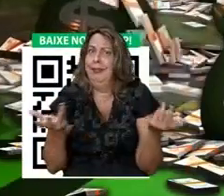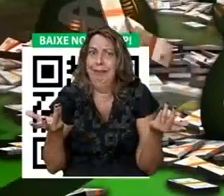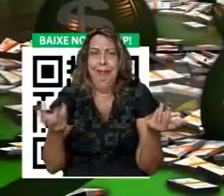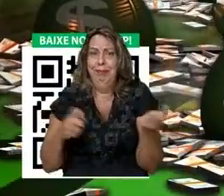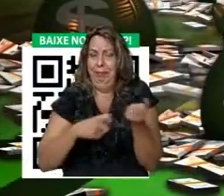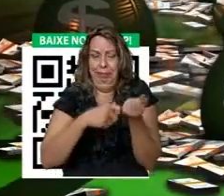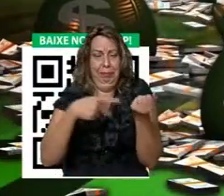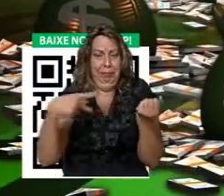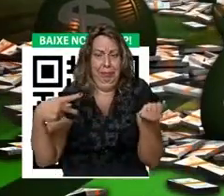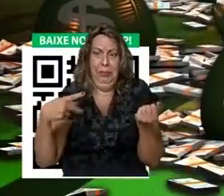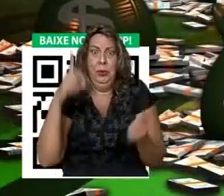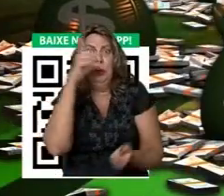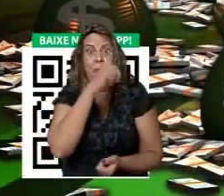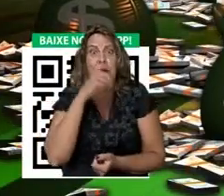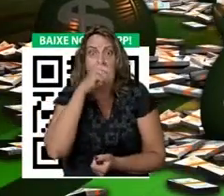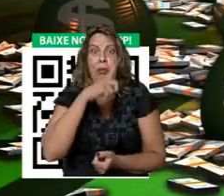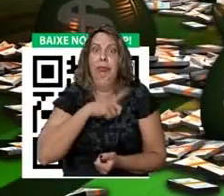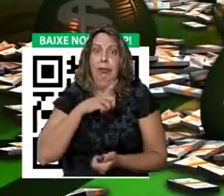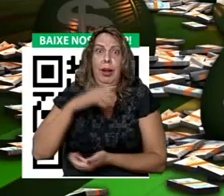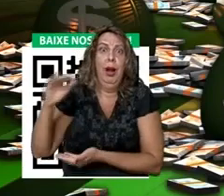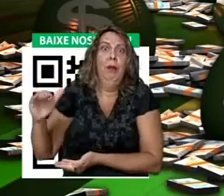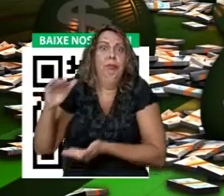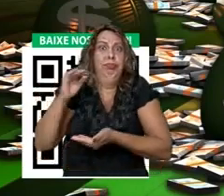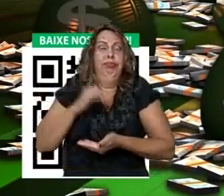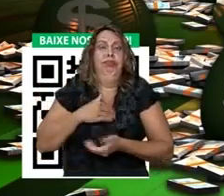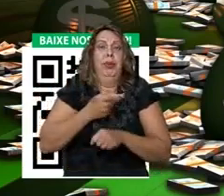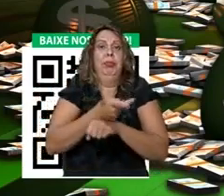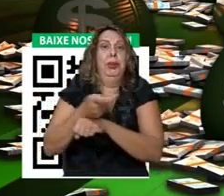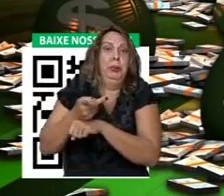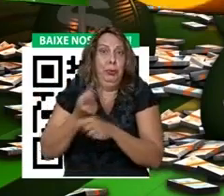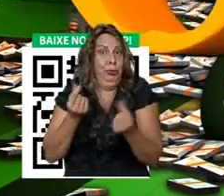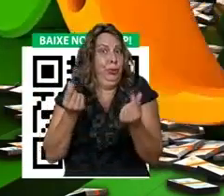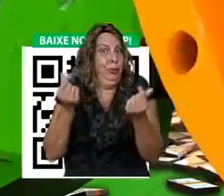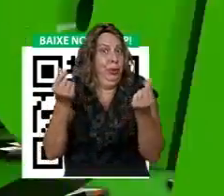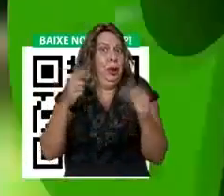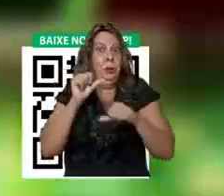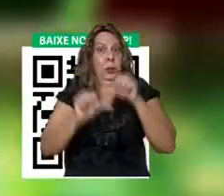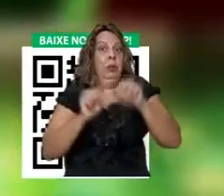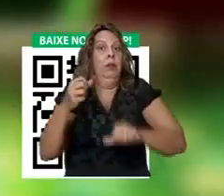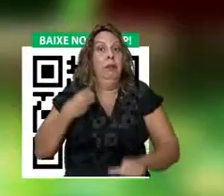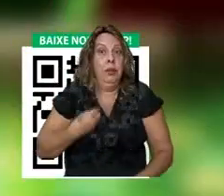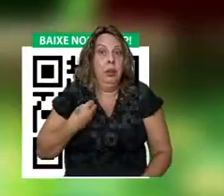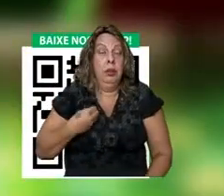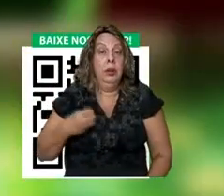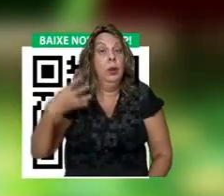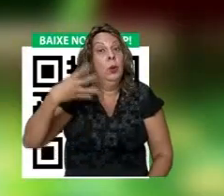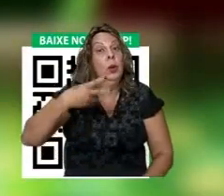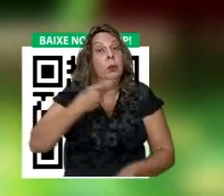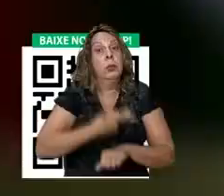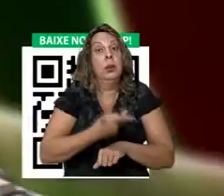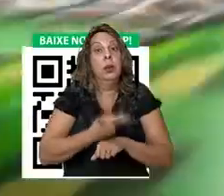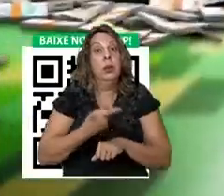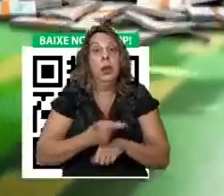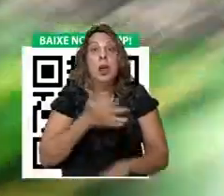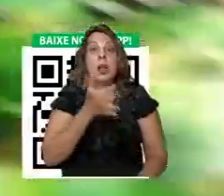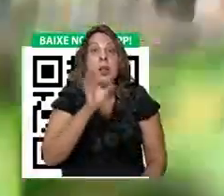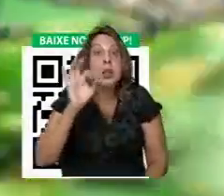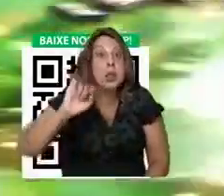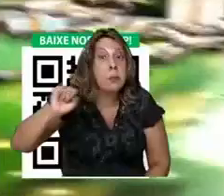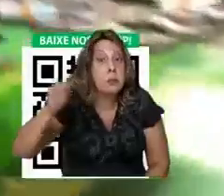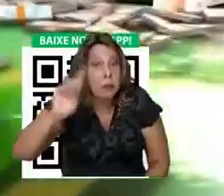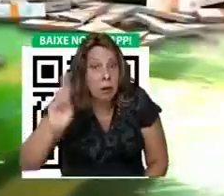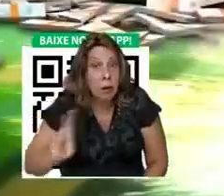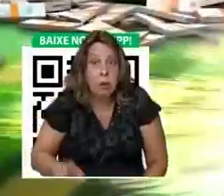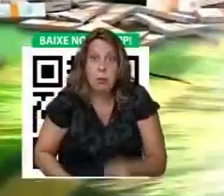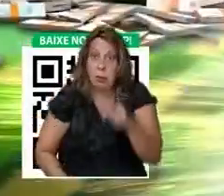No Caju Cap deste domingo tem um montão de prêmios em dinheiro pra você mudar de vida. Só no quarto prêmio são 100 mil reais